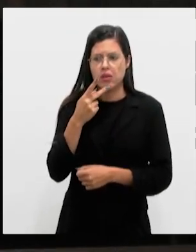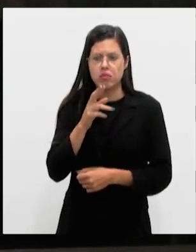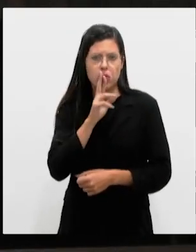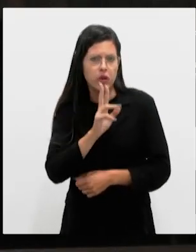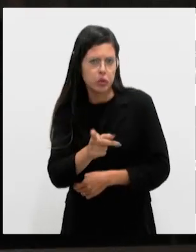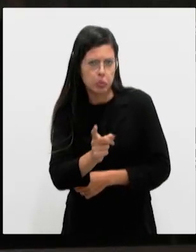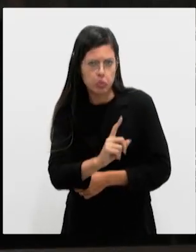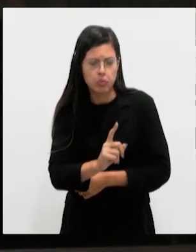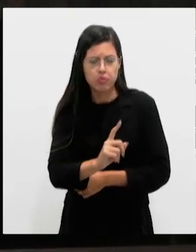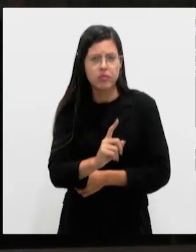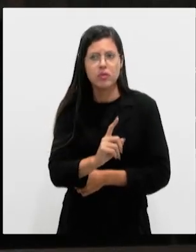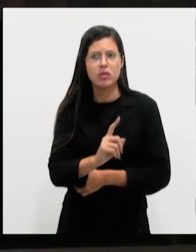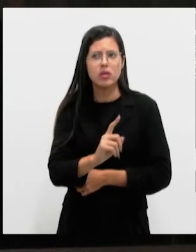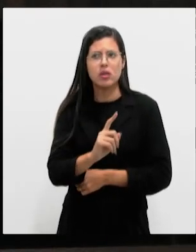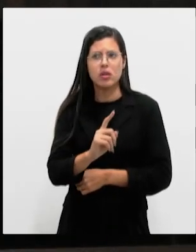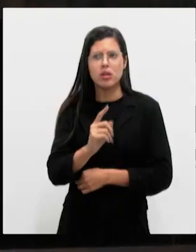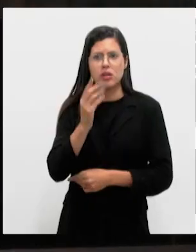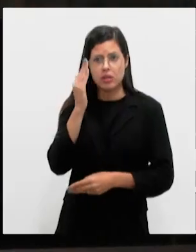aconteceu?